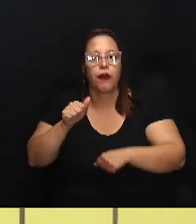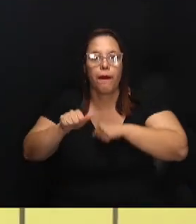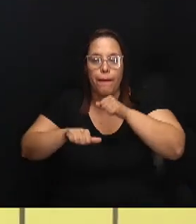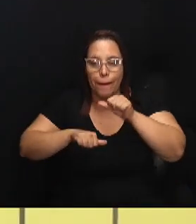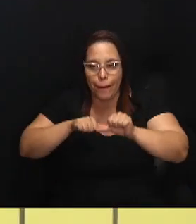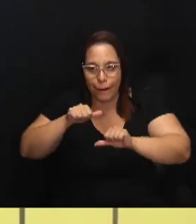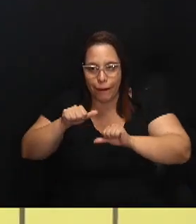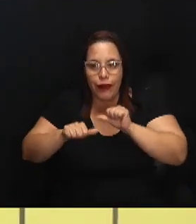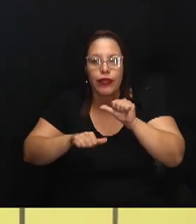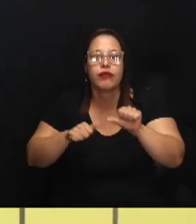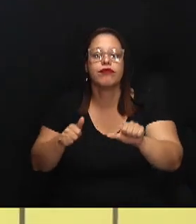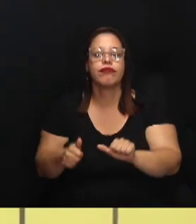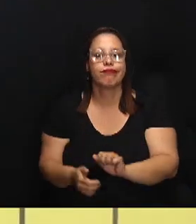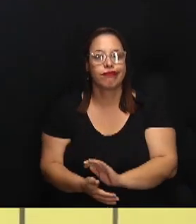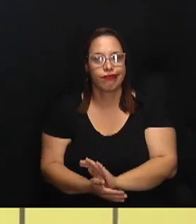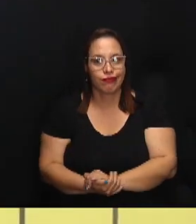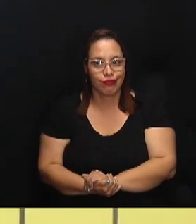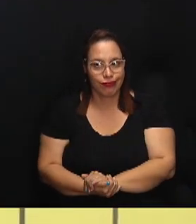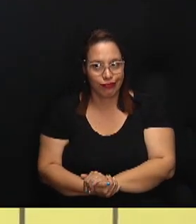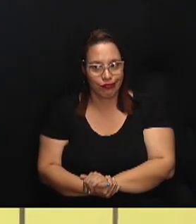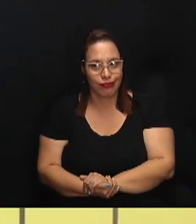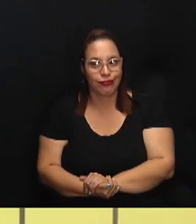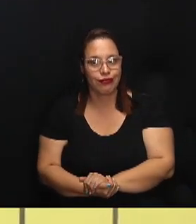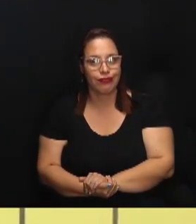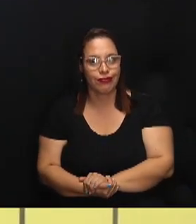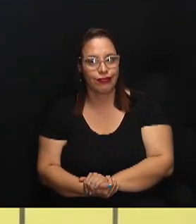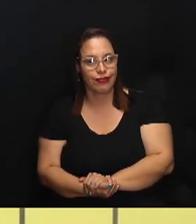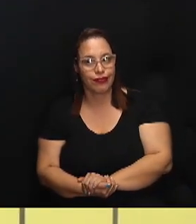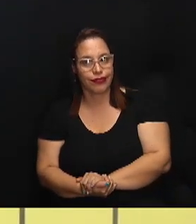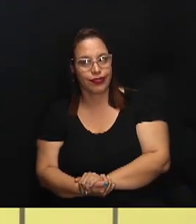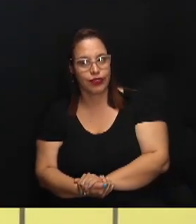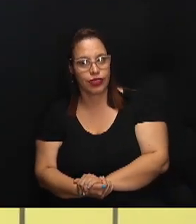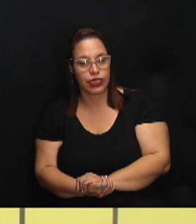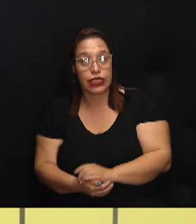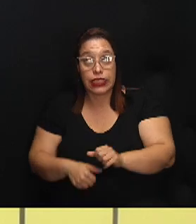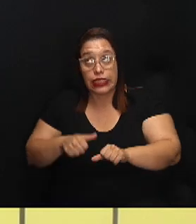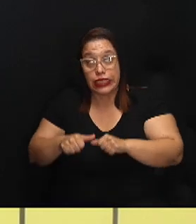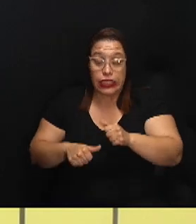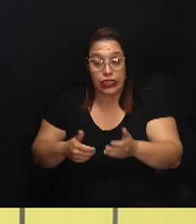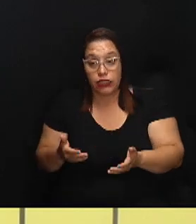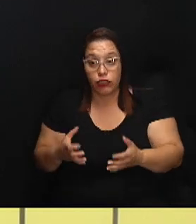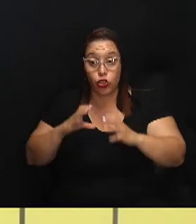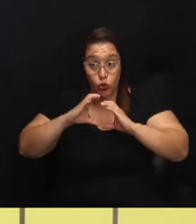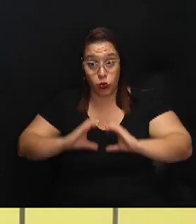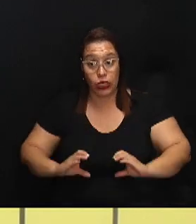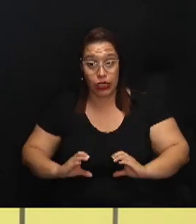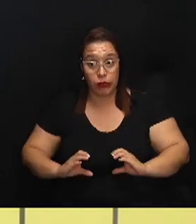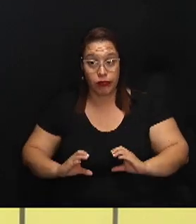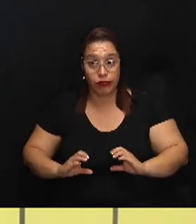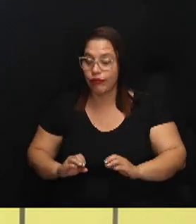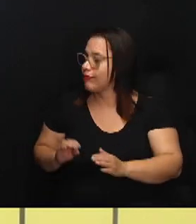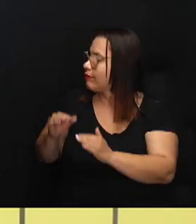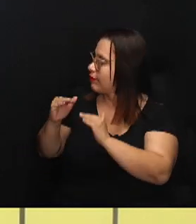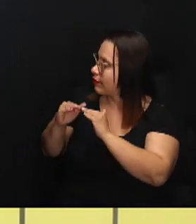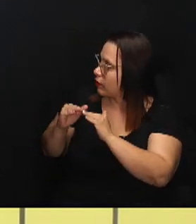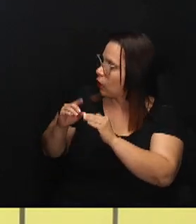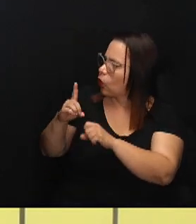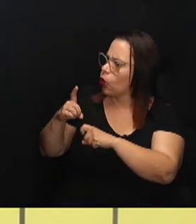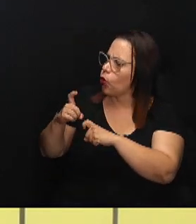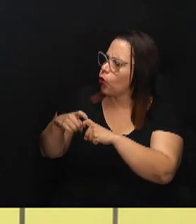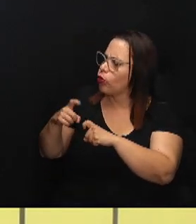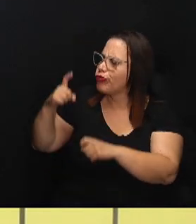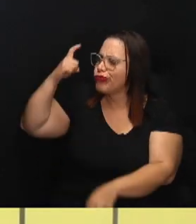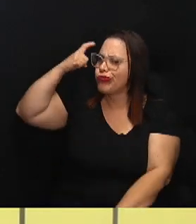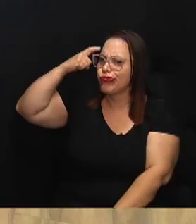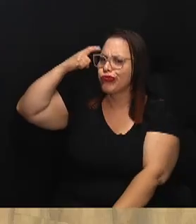uma transformação e várias mudanças ali de comportamento. Com certeza, doutor. Quando a gente pensa